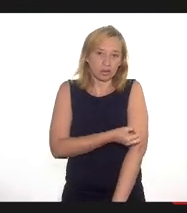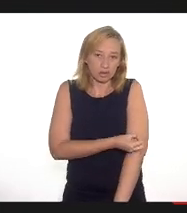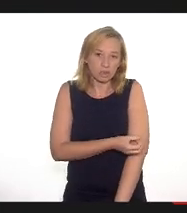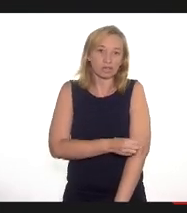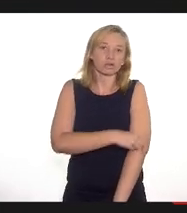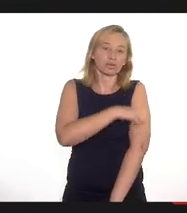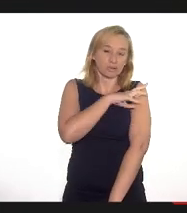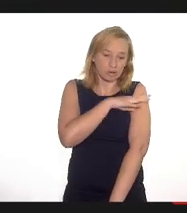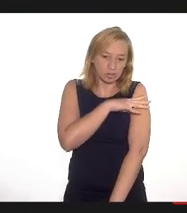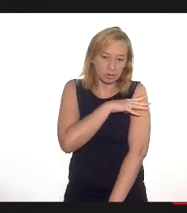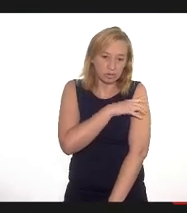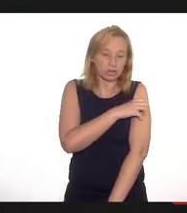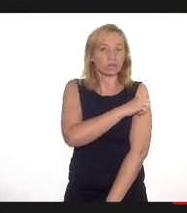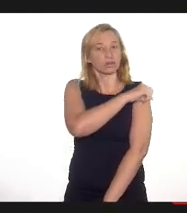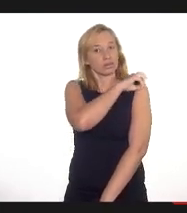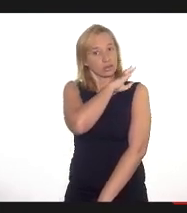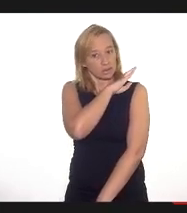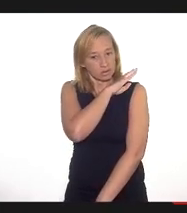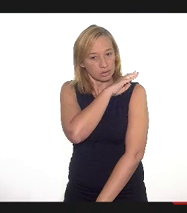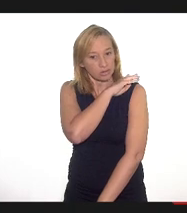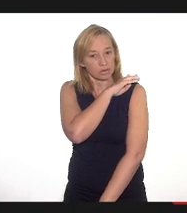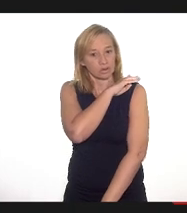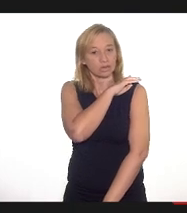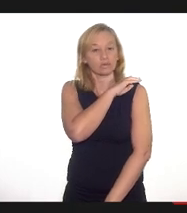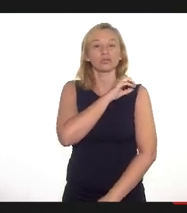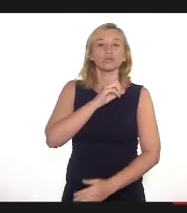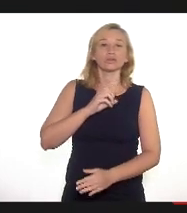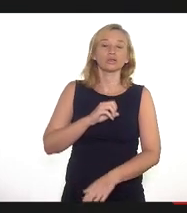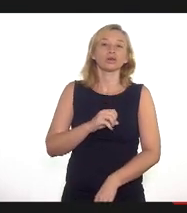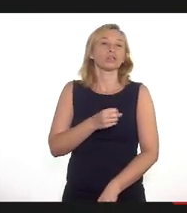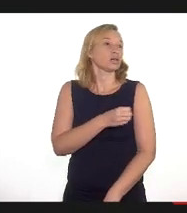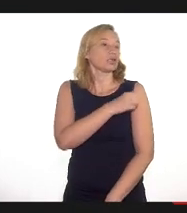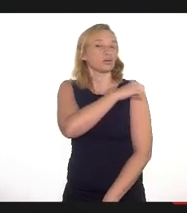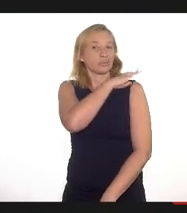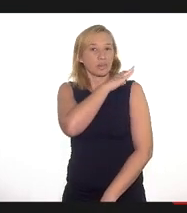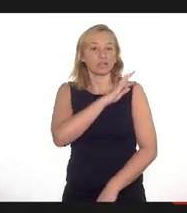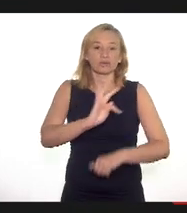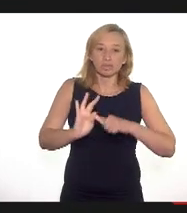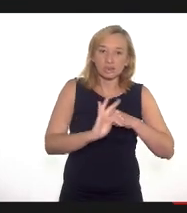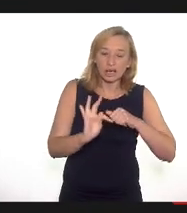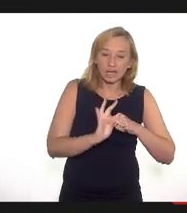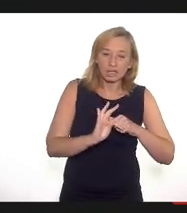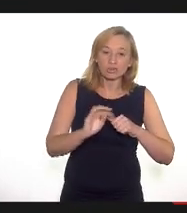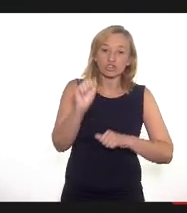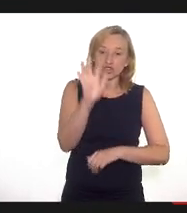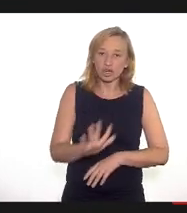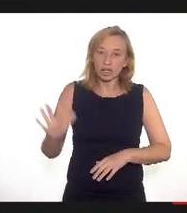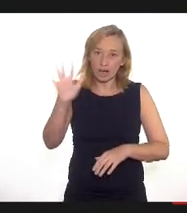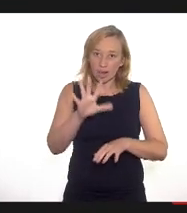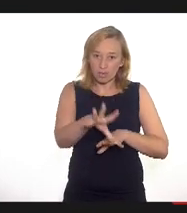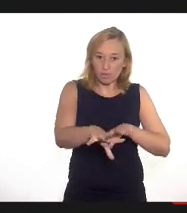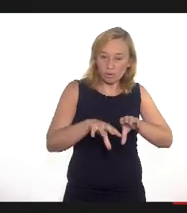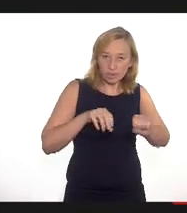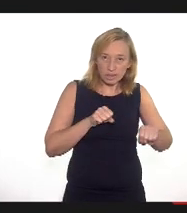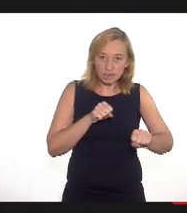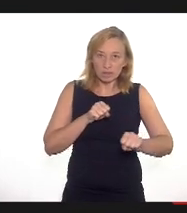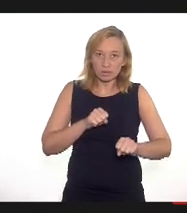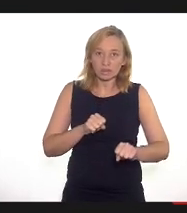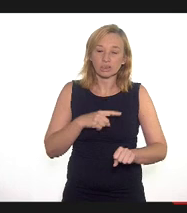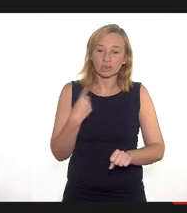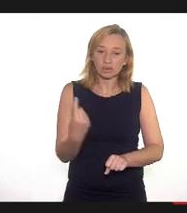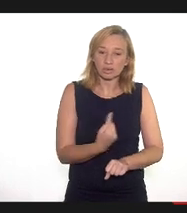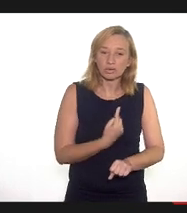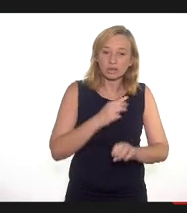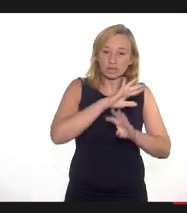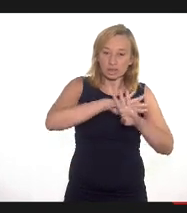ensino fundamental, ensino médio técnico. Nós temos formação geral na nossa grade